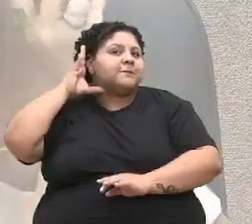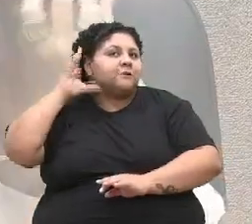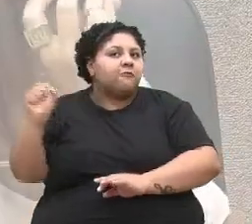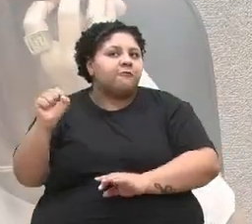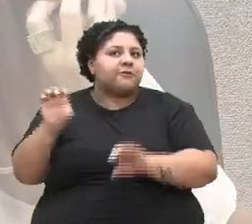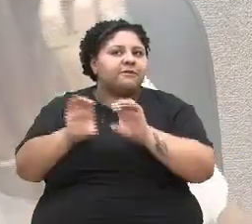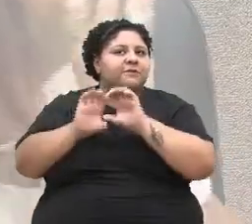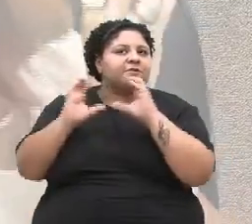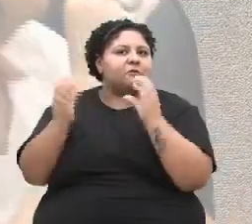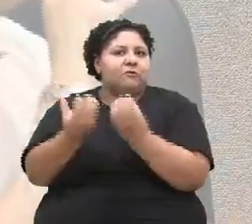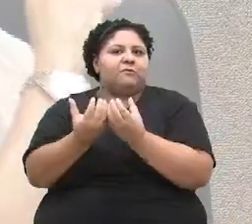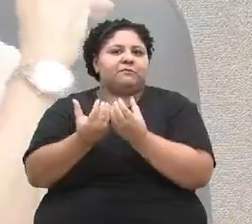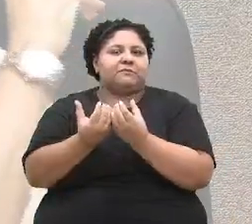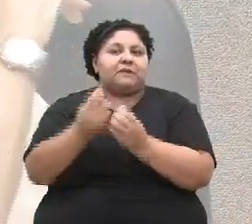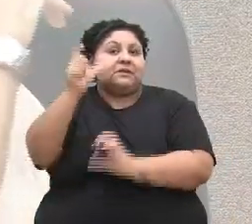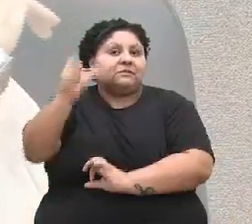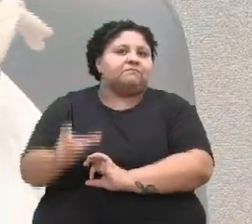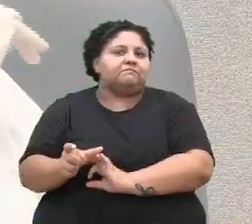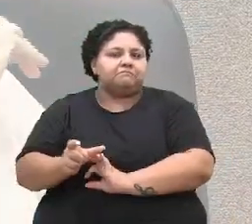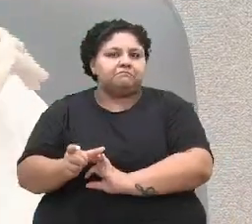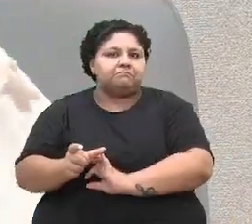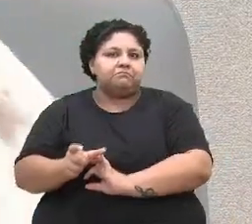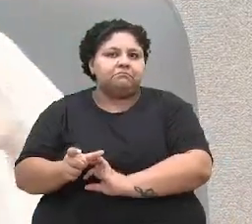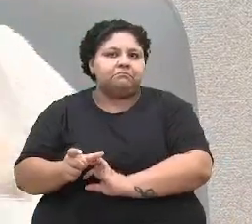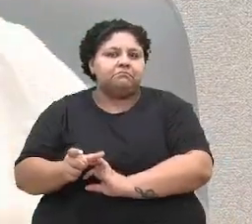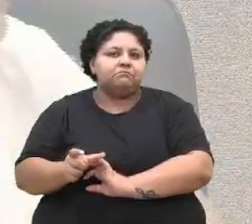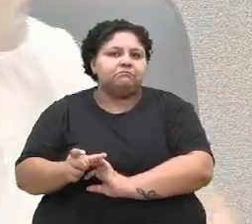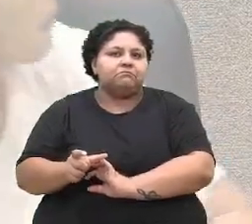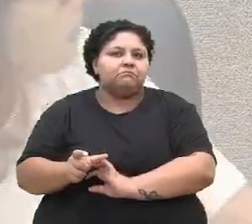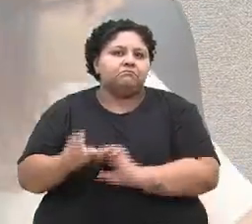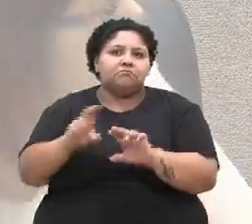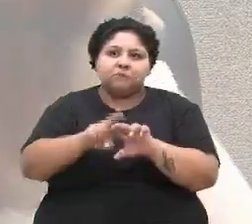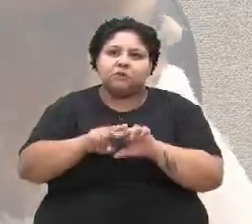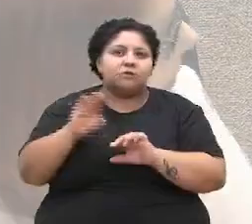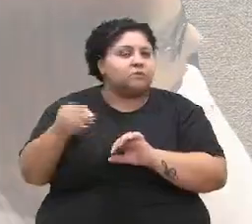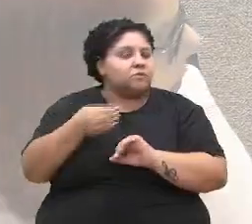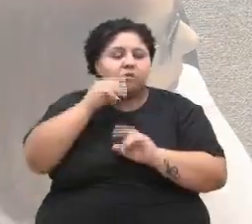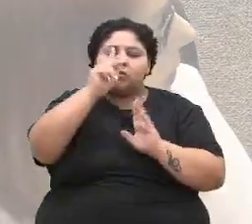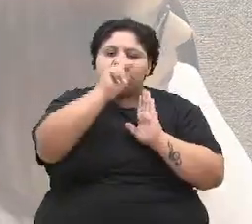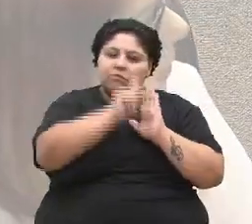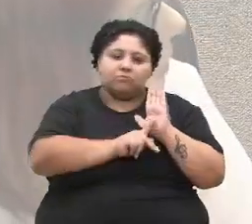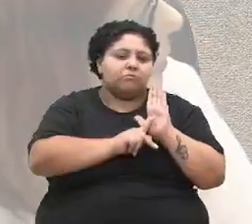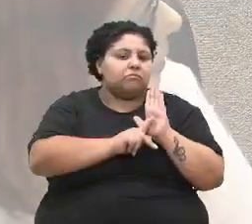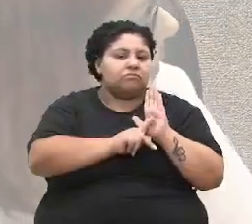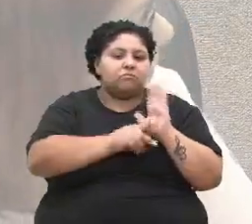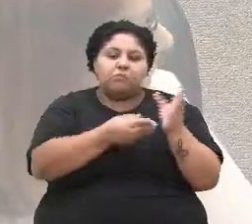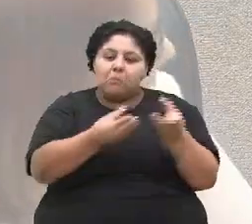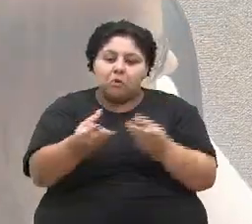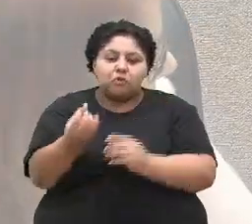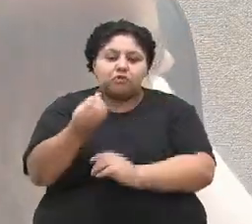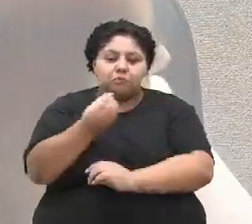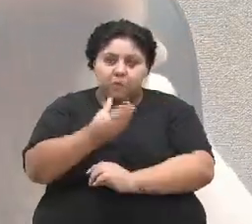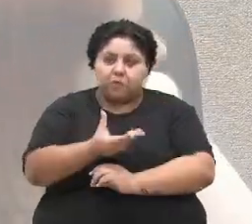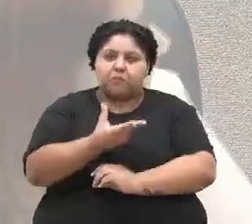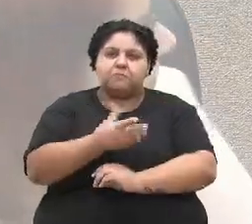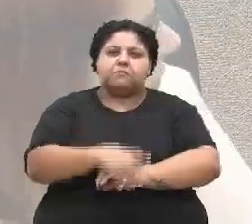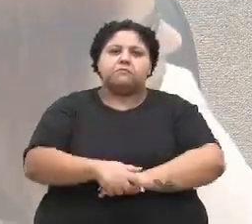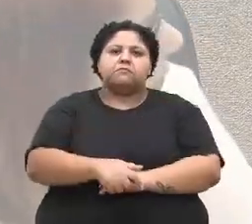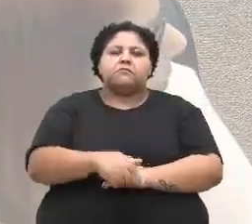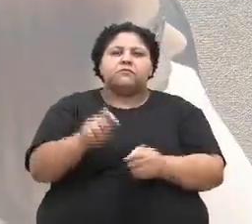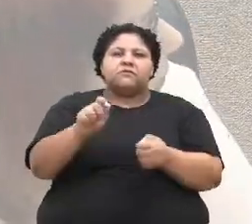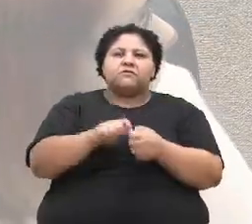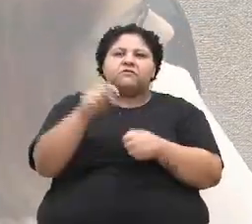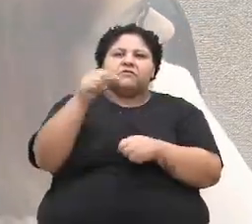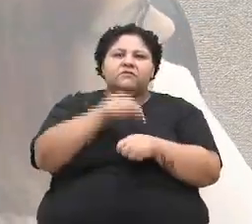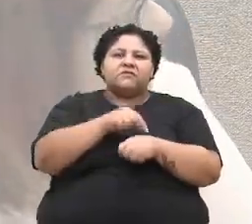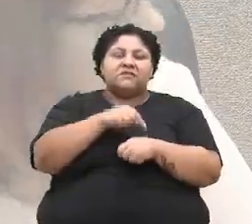eles têm ouvido as pessoas. E é por isso que certamente o projeto será muito bom. Fazia tempo que a gente